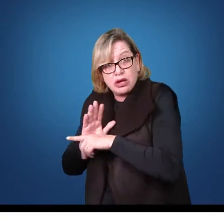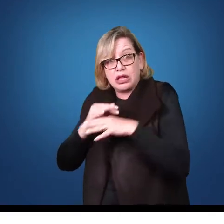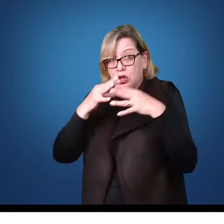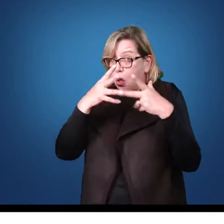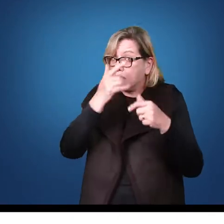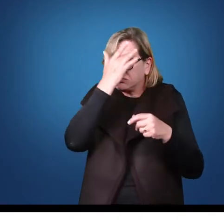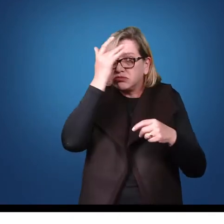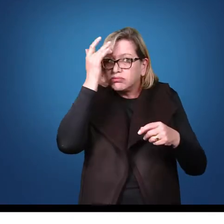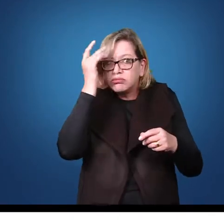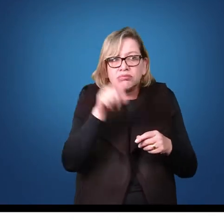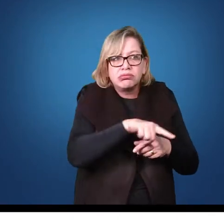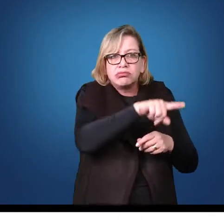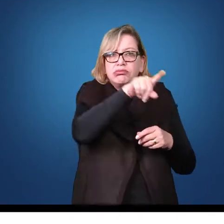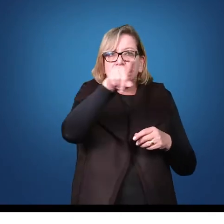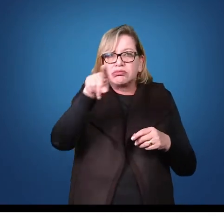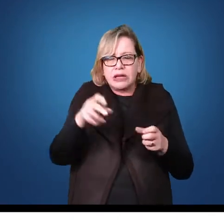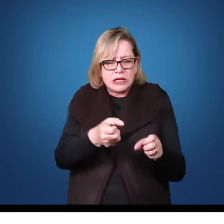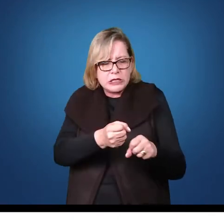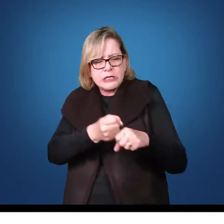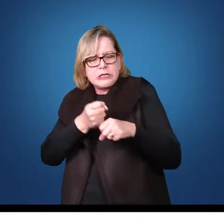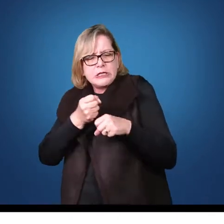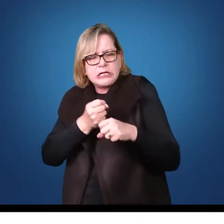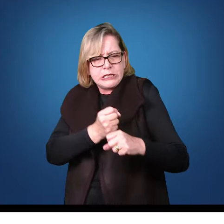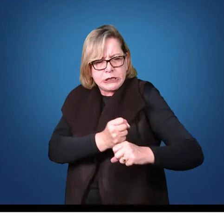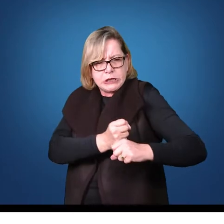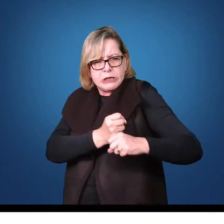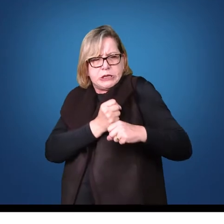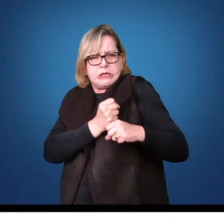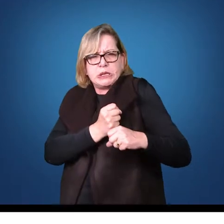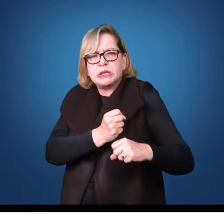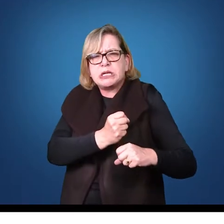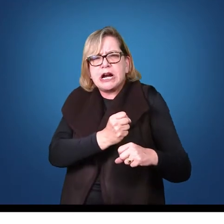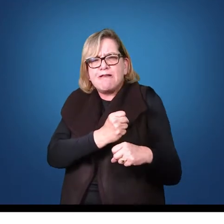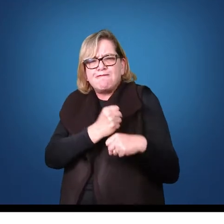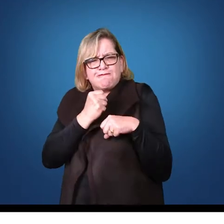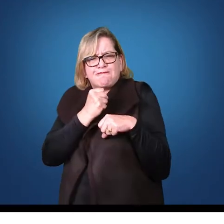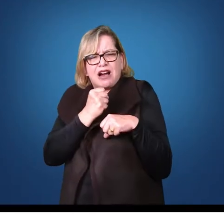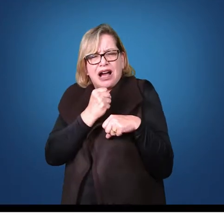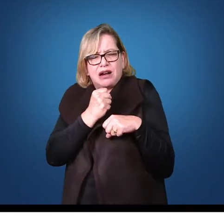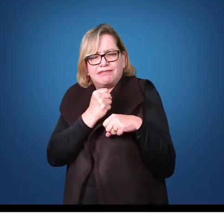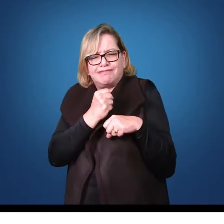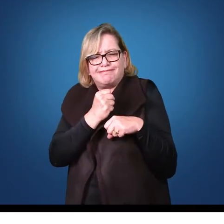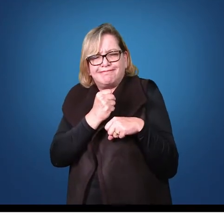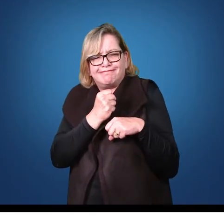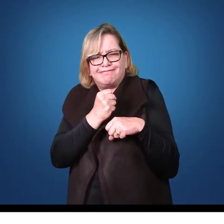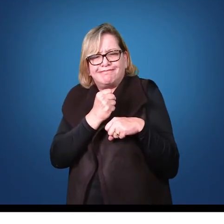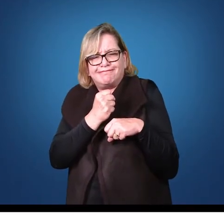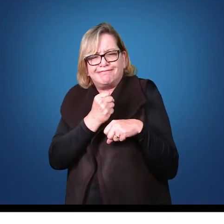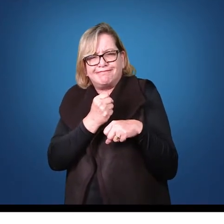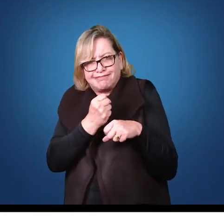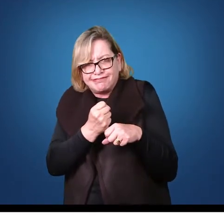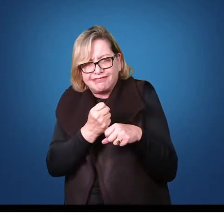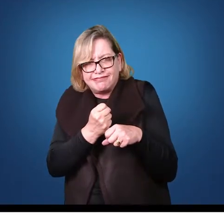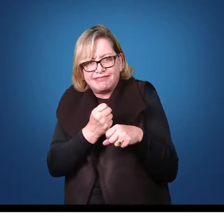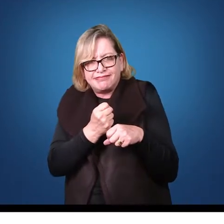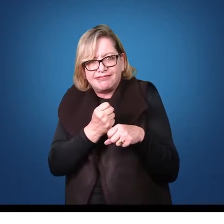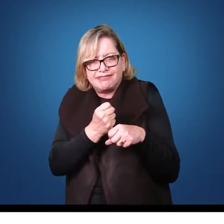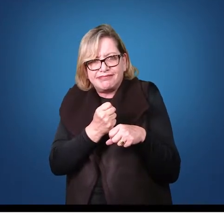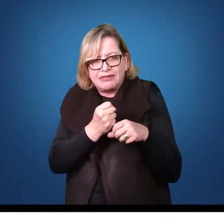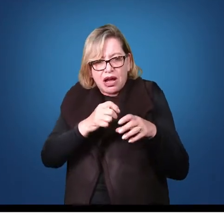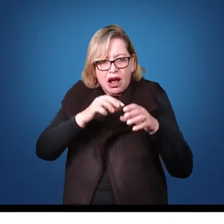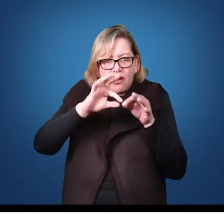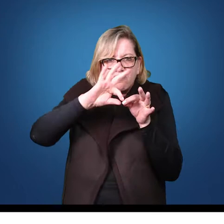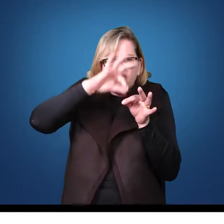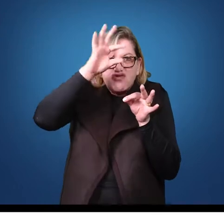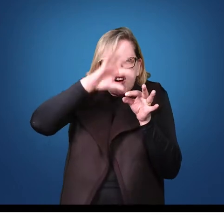público, por favor. Puxa que puxa! Puxa que puxa! Puxa! Saiu o talo,